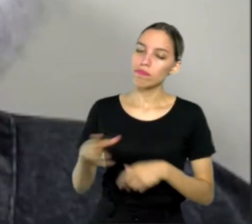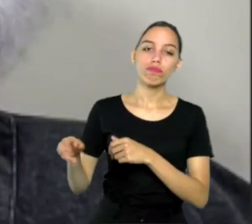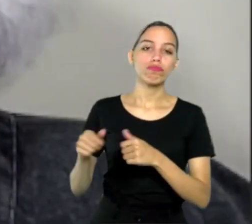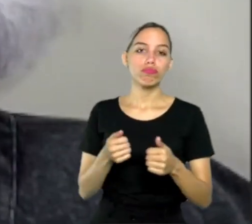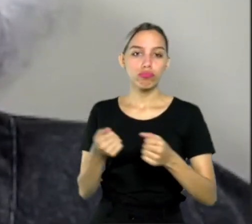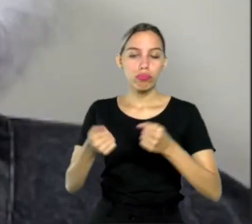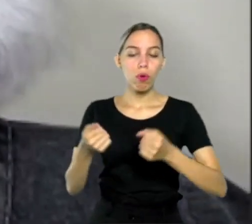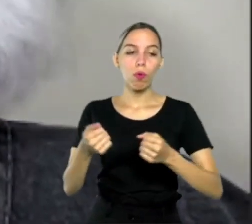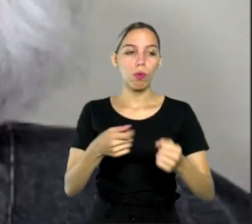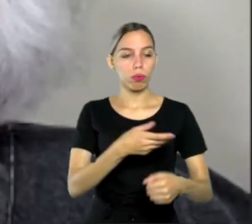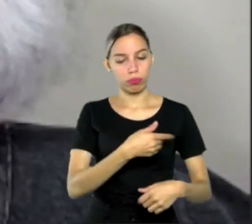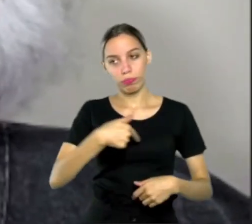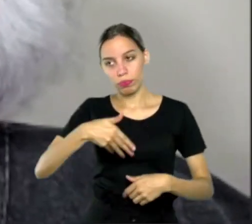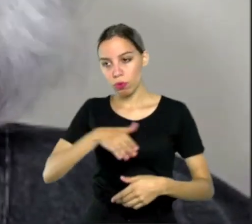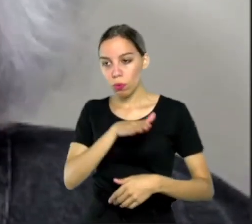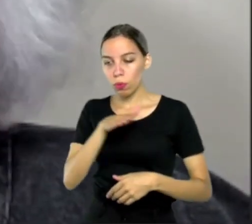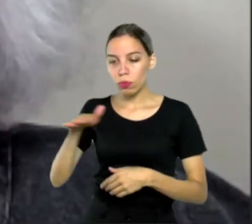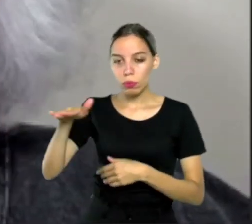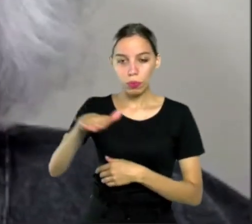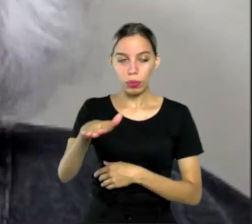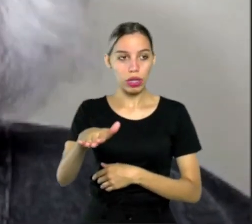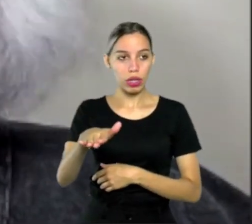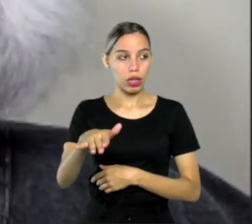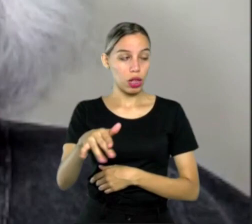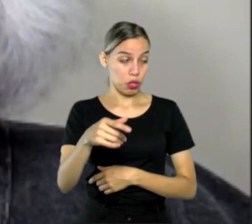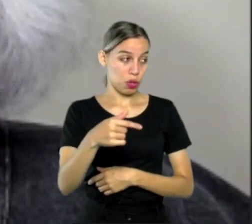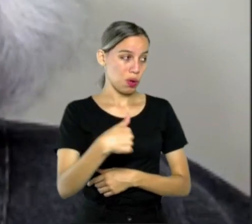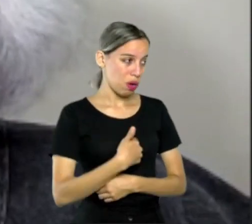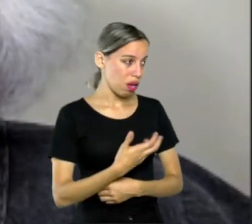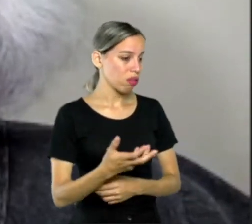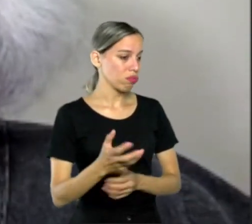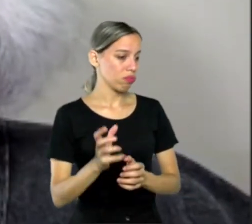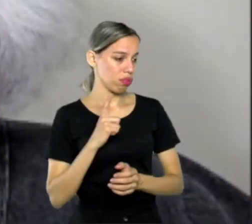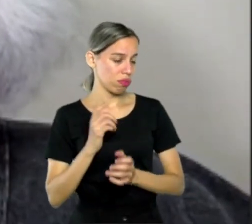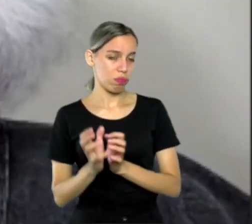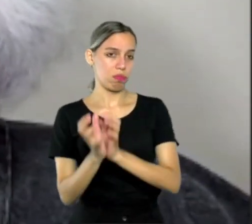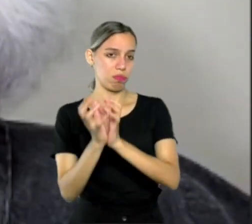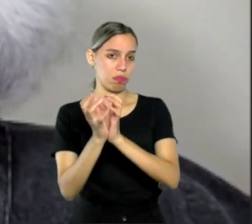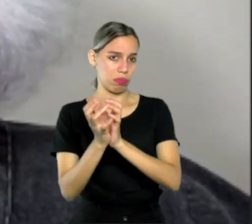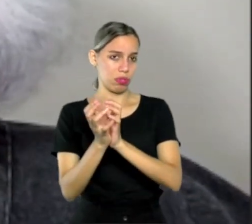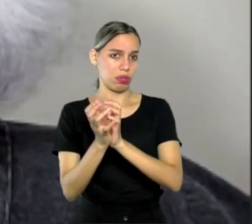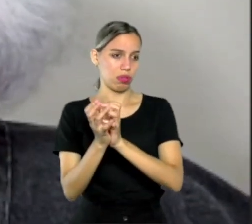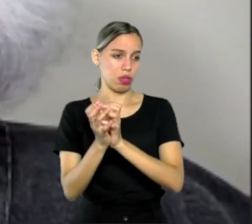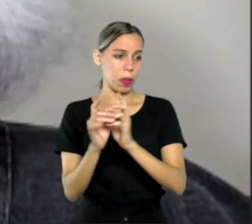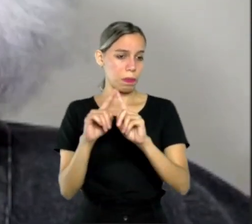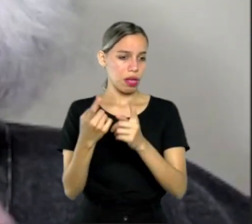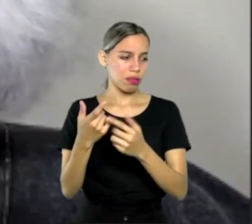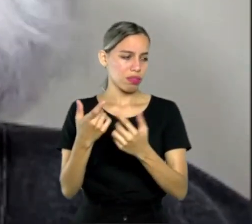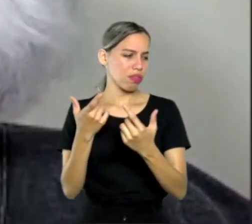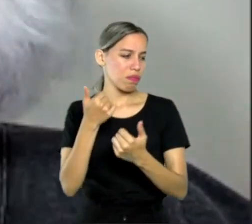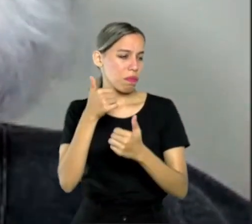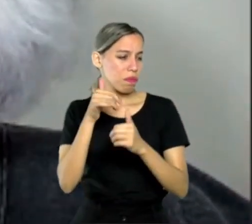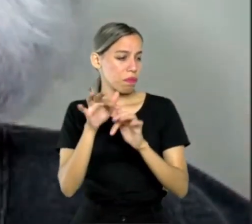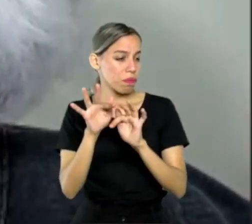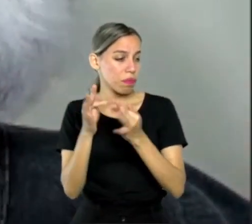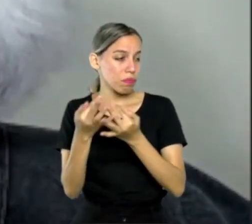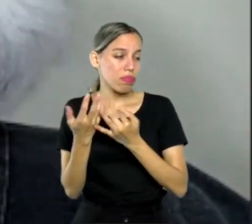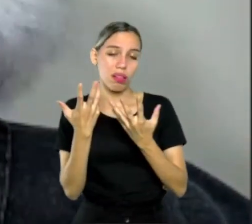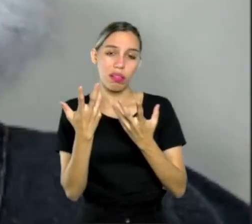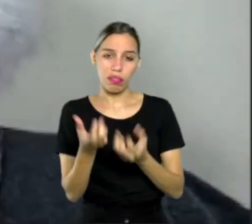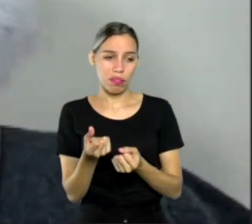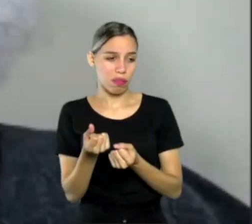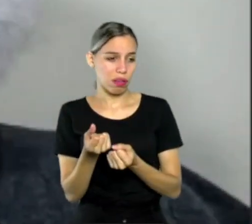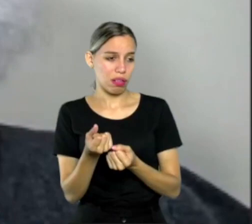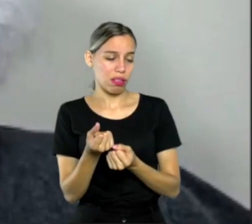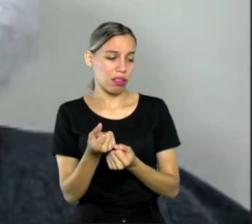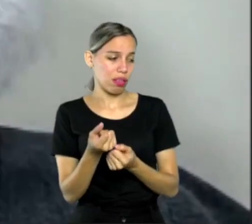mas ainda as pessoas da família não aceitavam. Aquilo me comoveu. Eu fui embora para casa e, no caminho de casa,